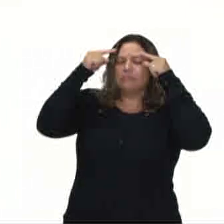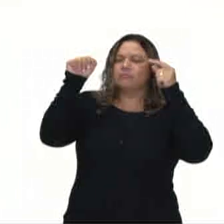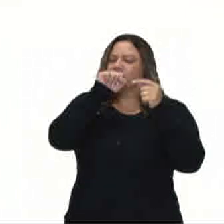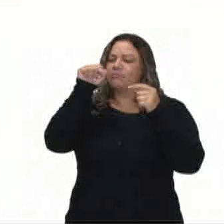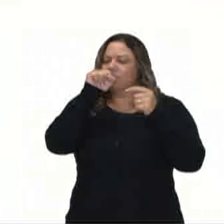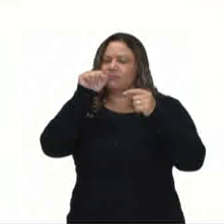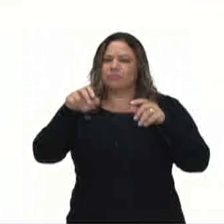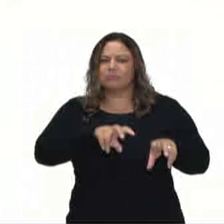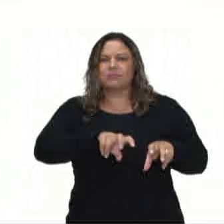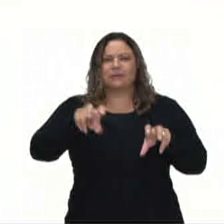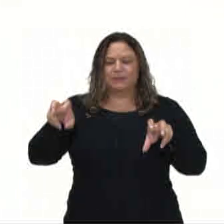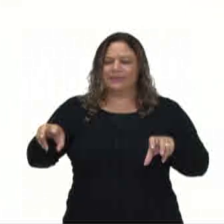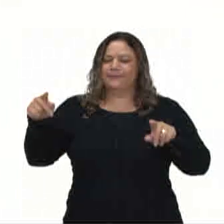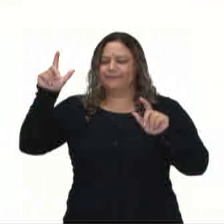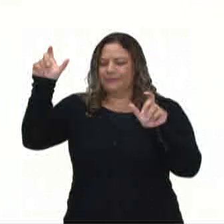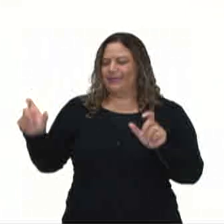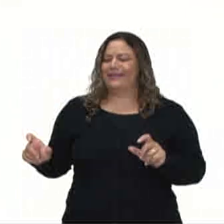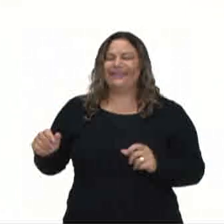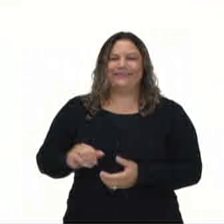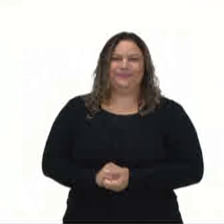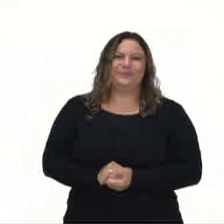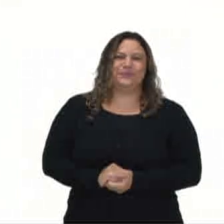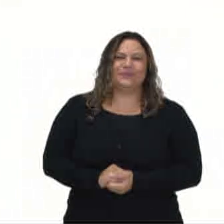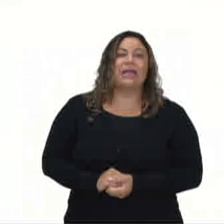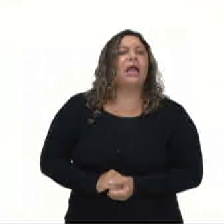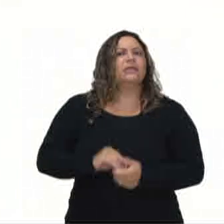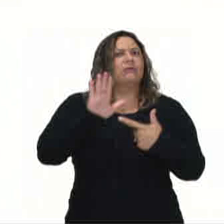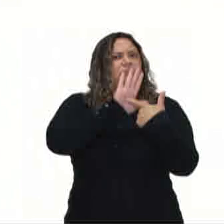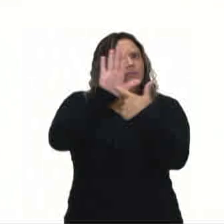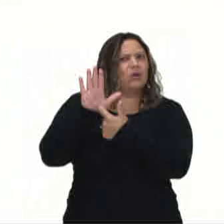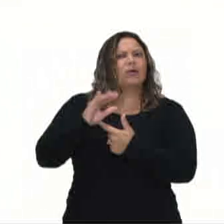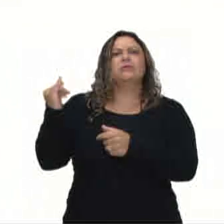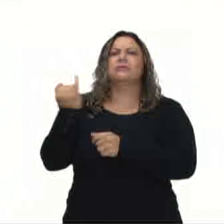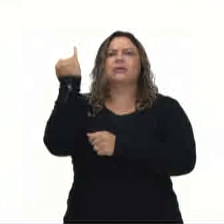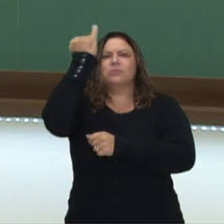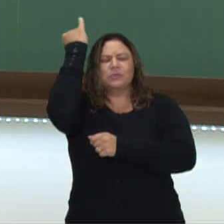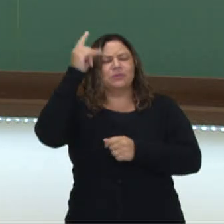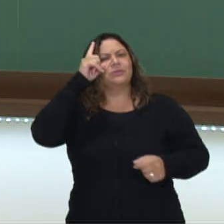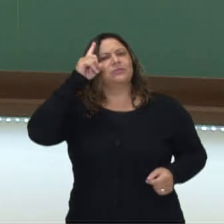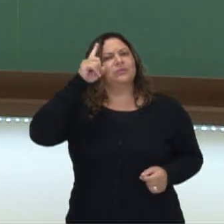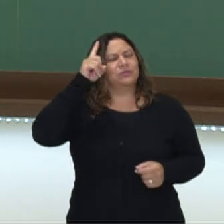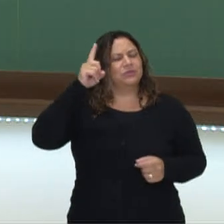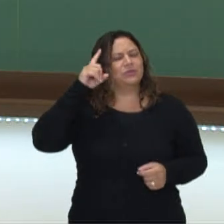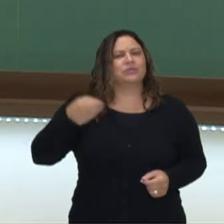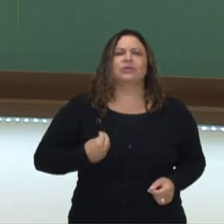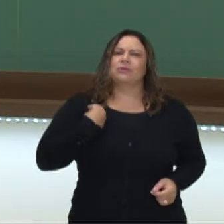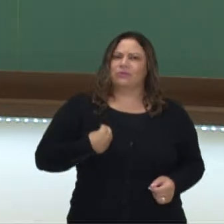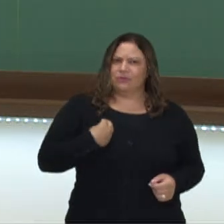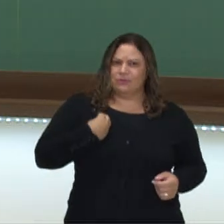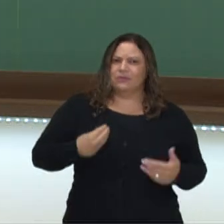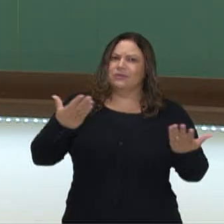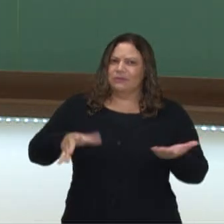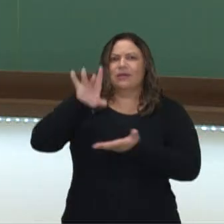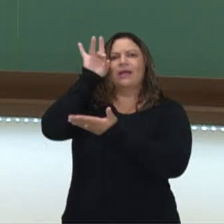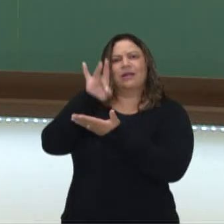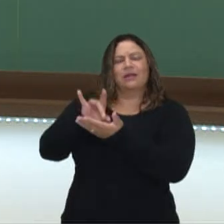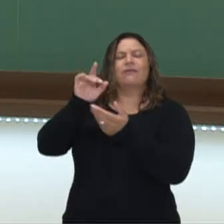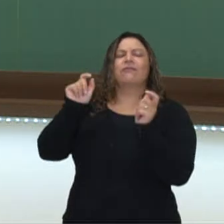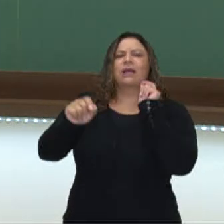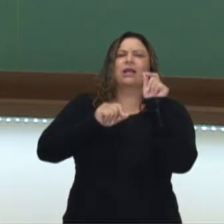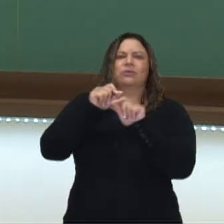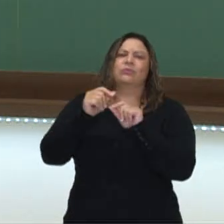escovação, e revela a importância do cotidiano em nossas vidas. De fato, o que